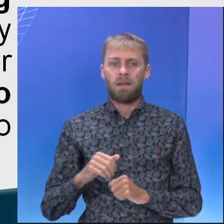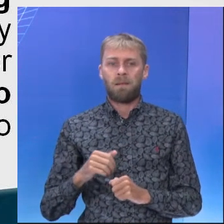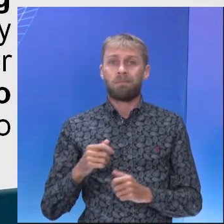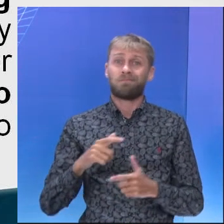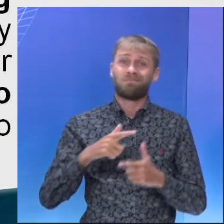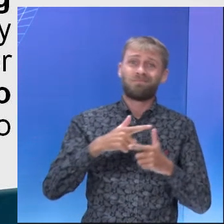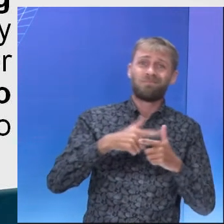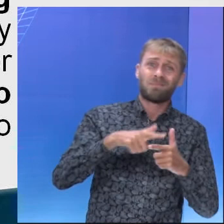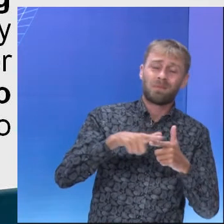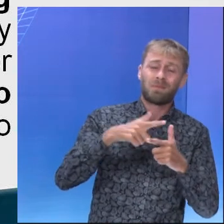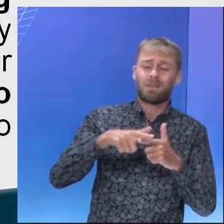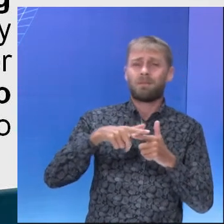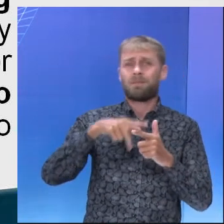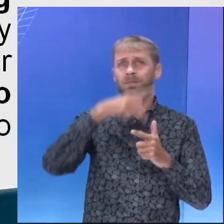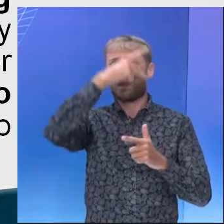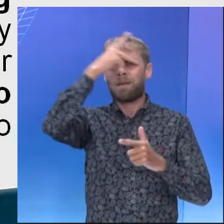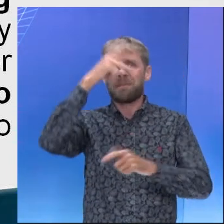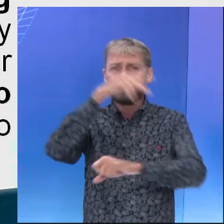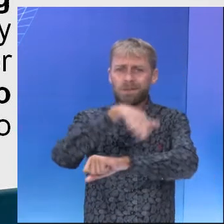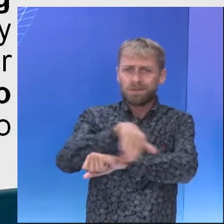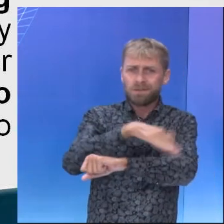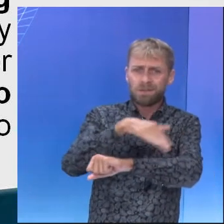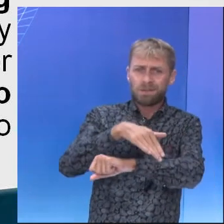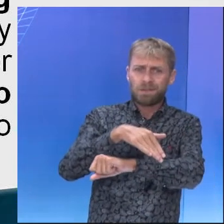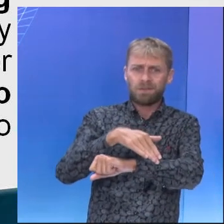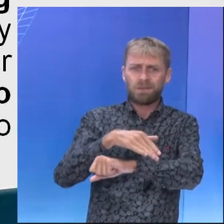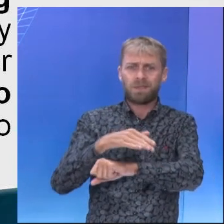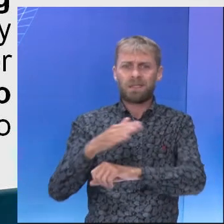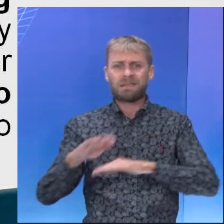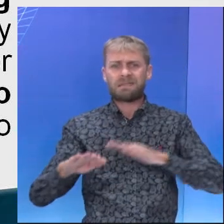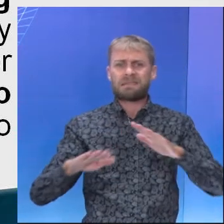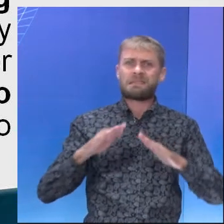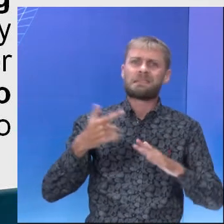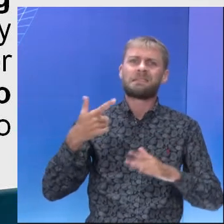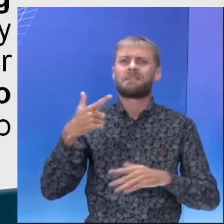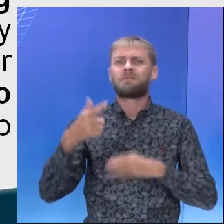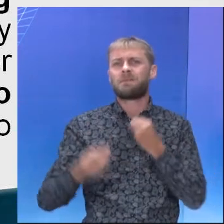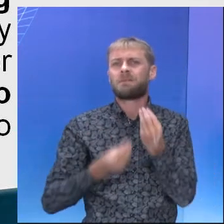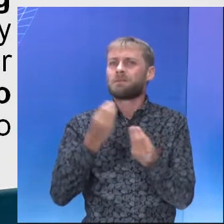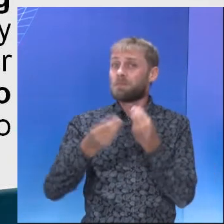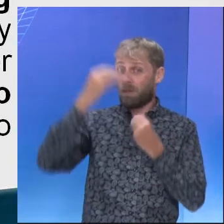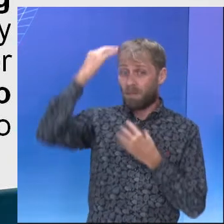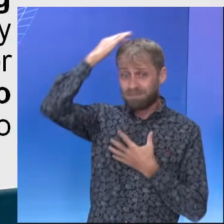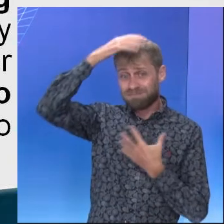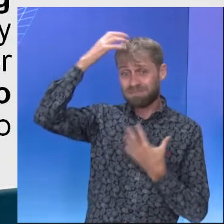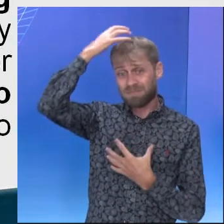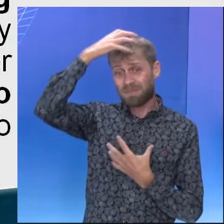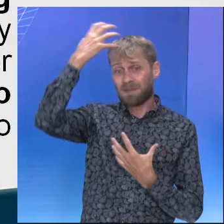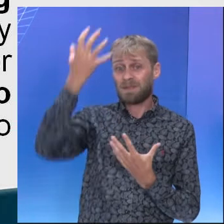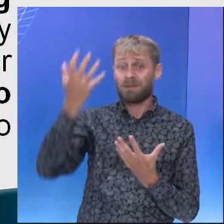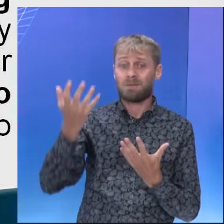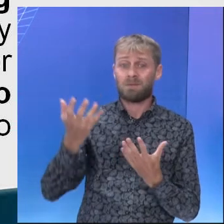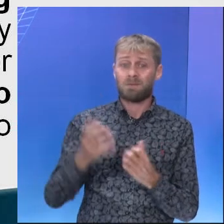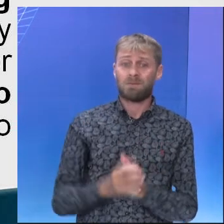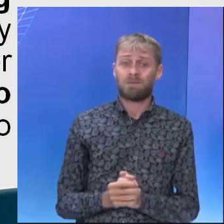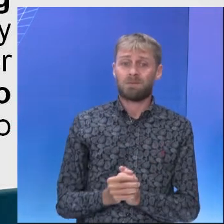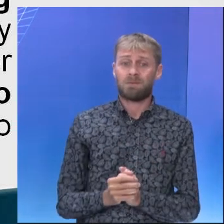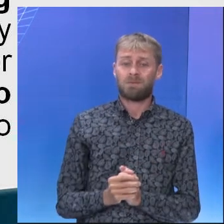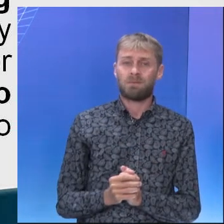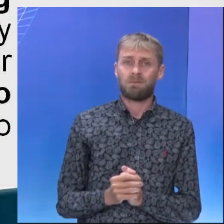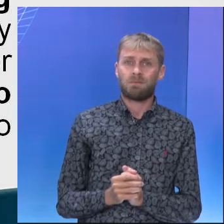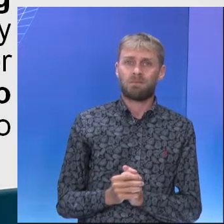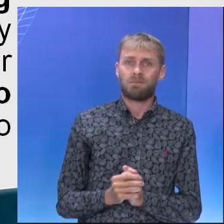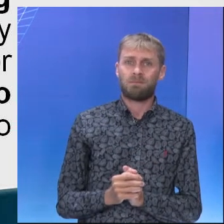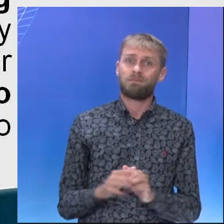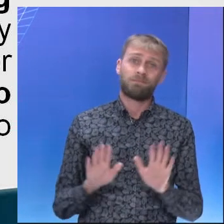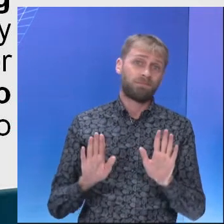Among the many problems the homeless face is little or no access to showers. Não vou continuar